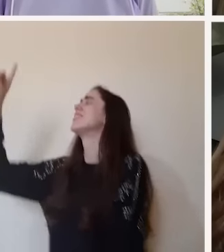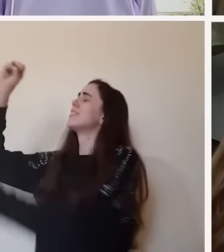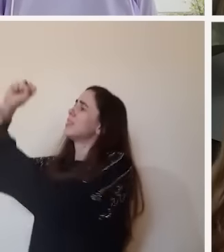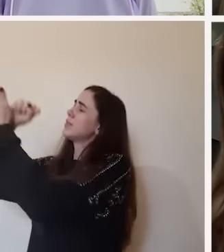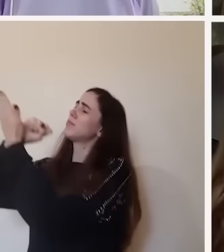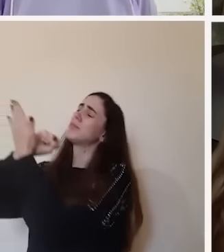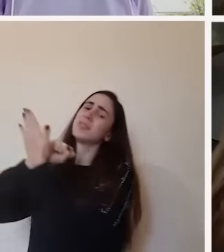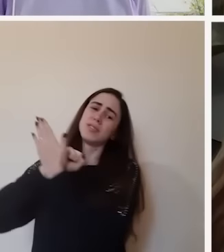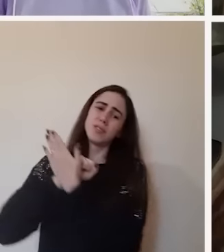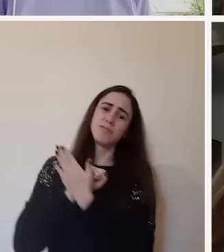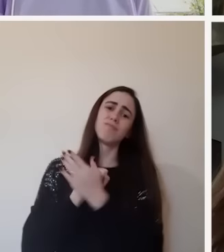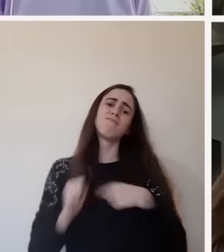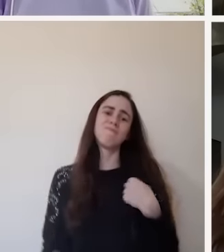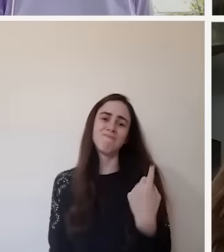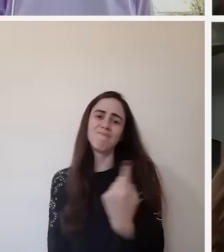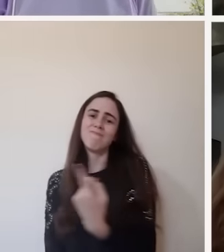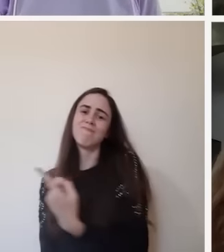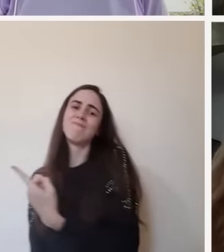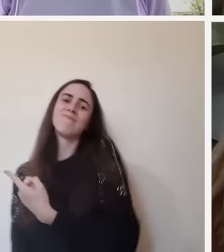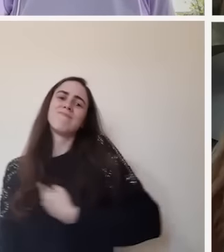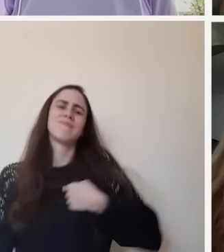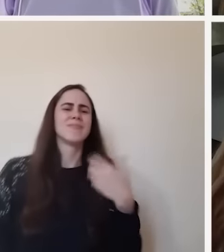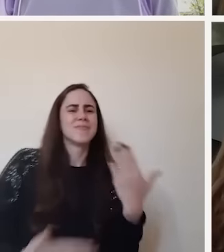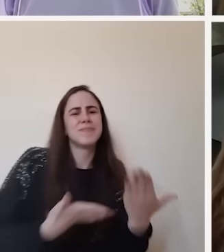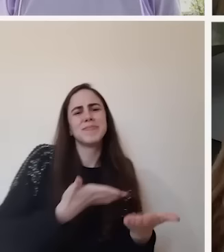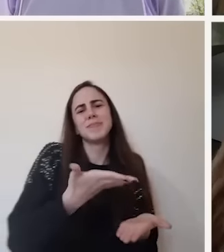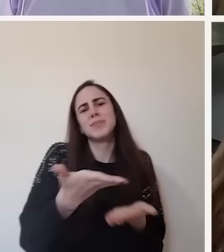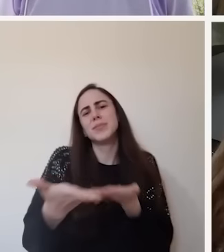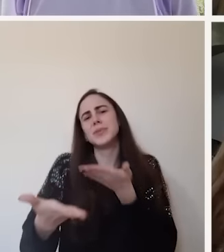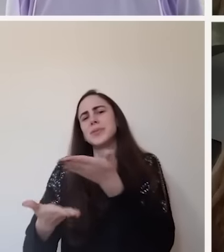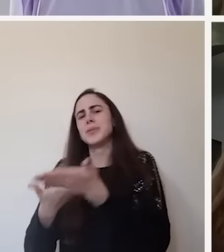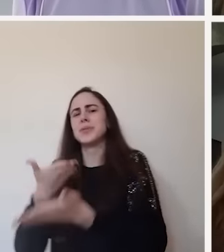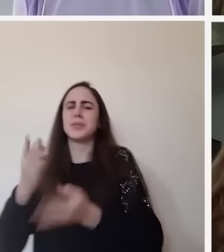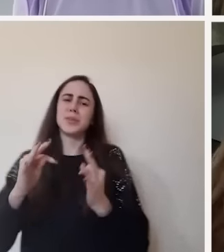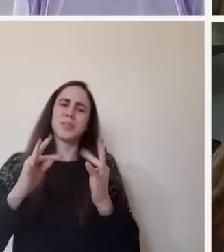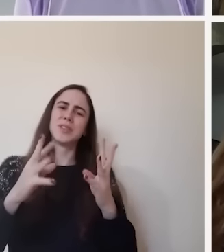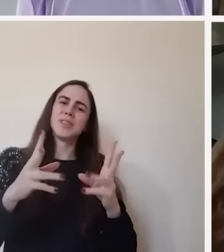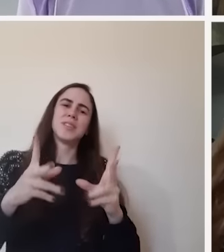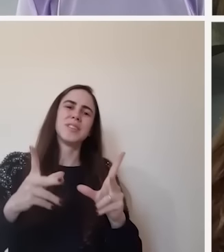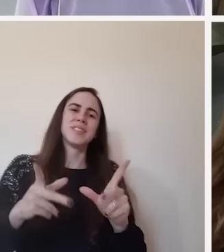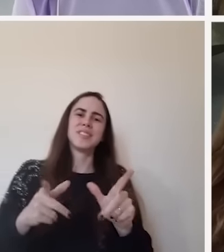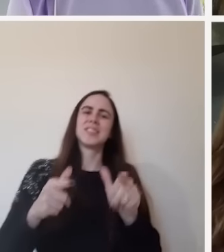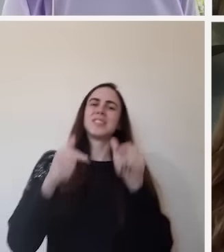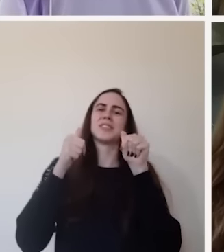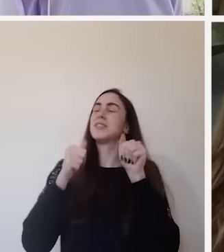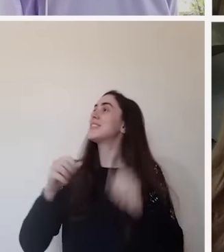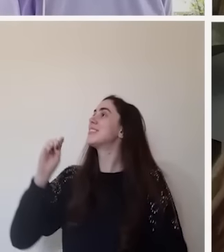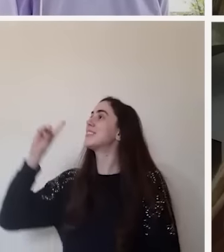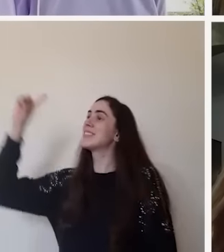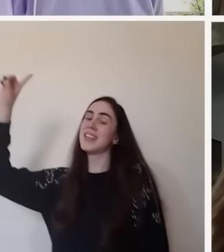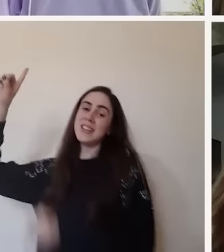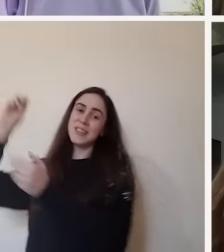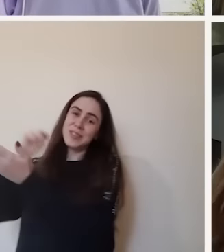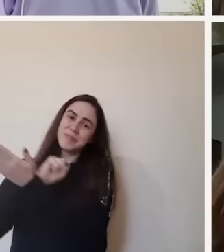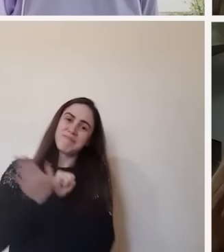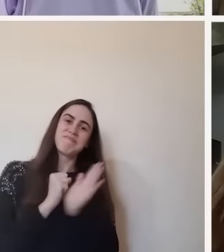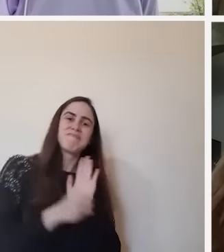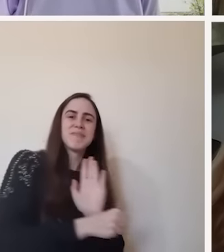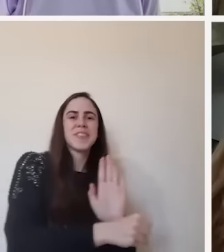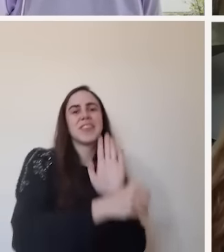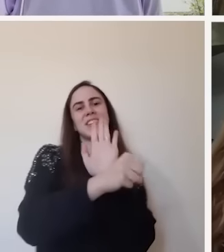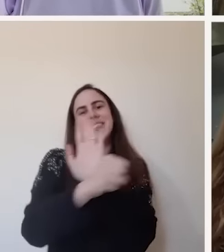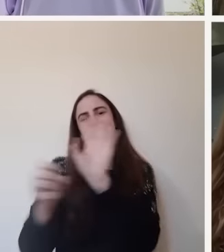corações para que sejamos todos sejamos som como tu és